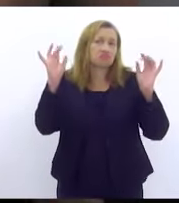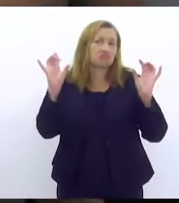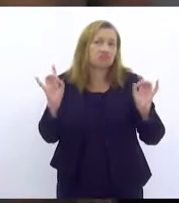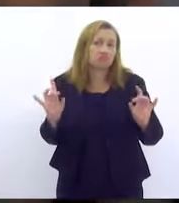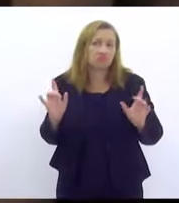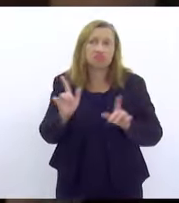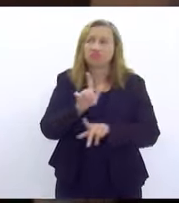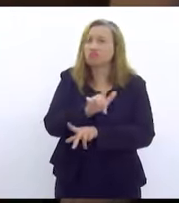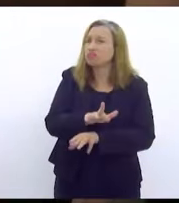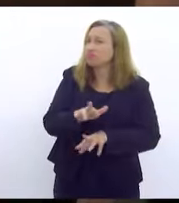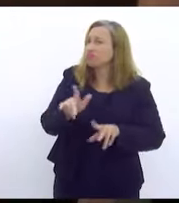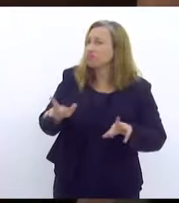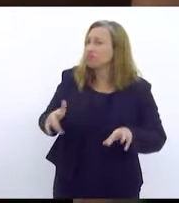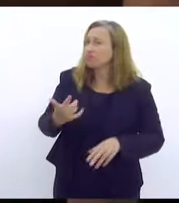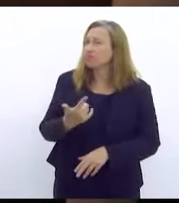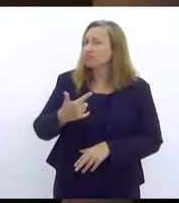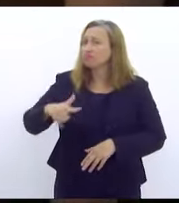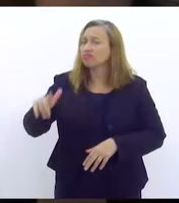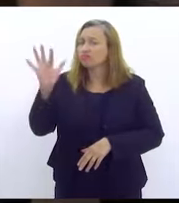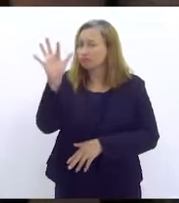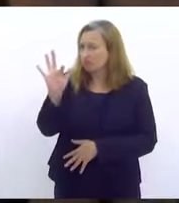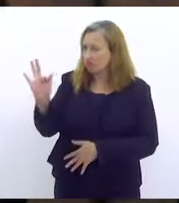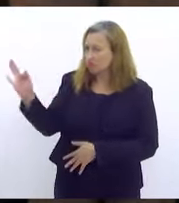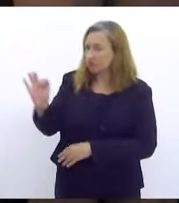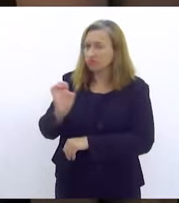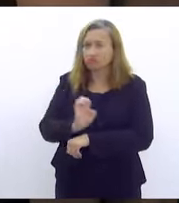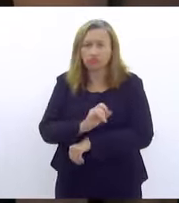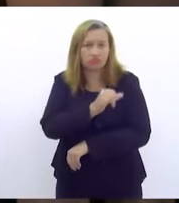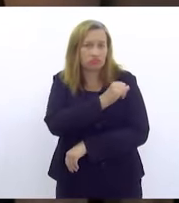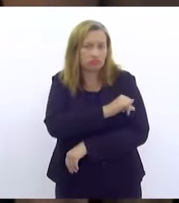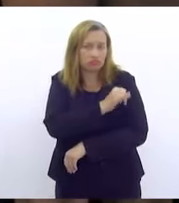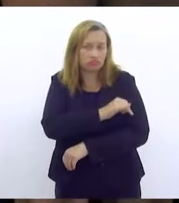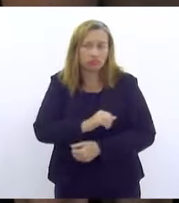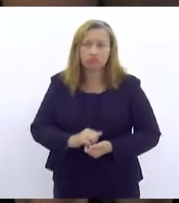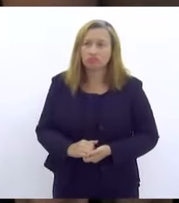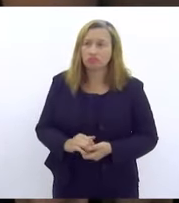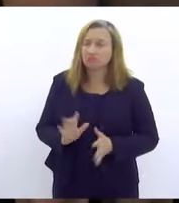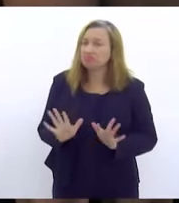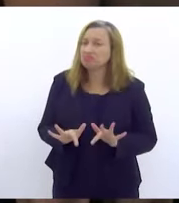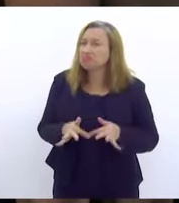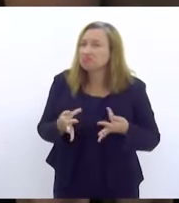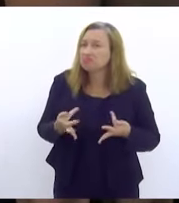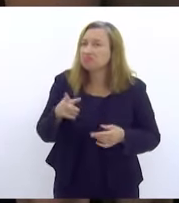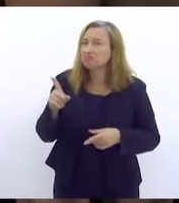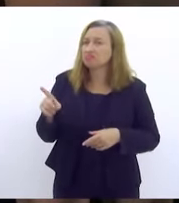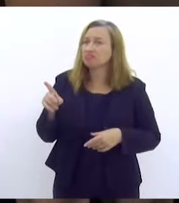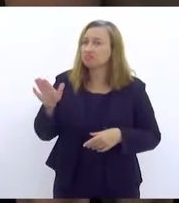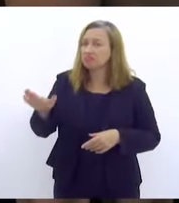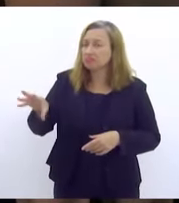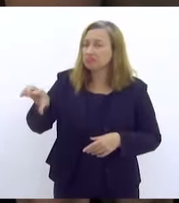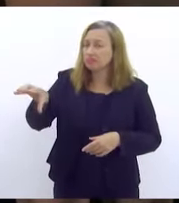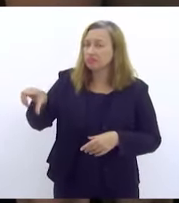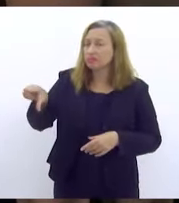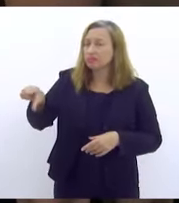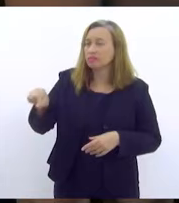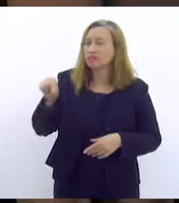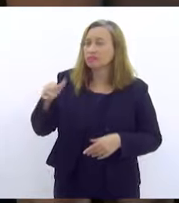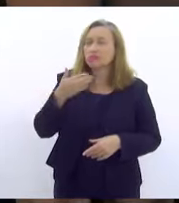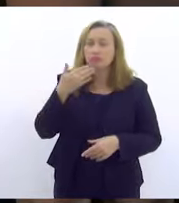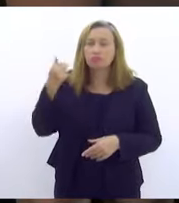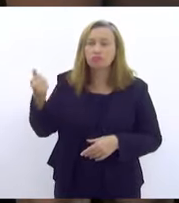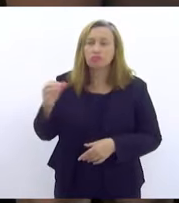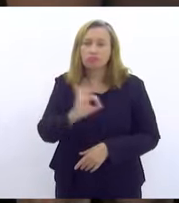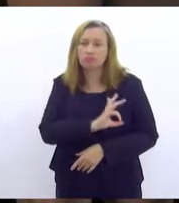muito diferente das demais federações do Estado do Rio de Janeiro. Não é simplesmente você pegar o melhor policial de